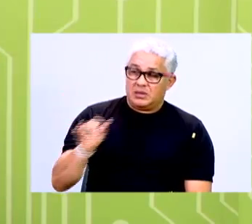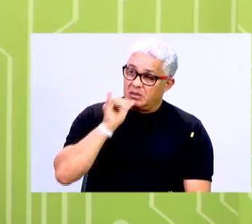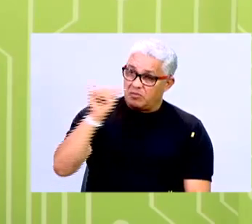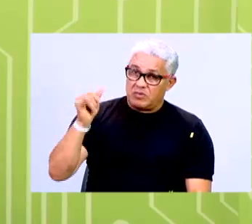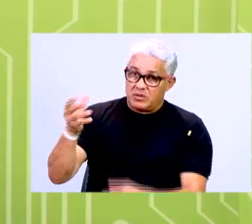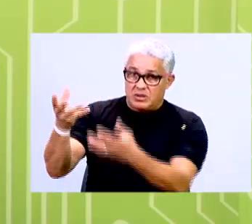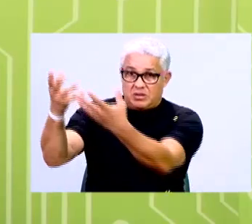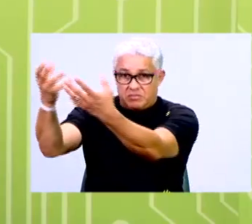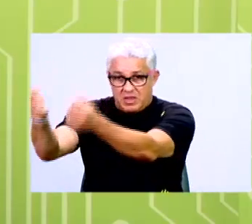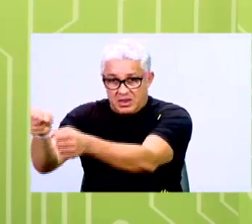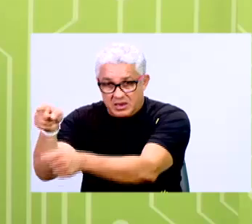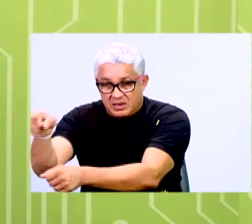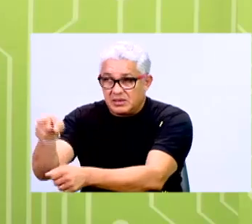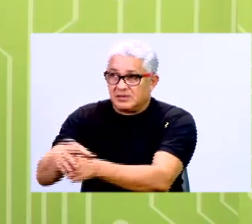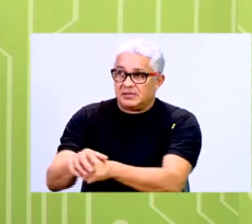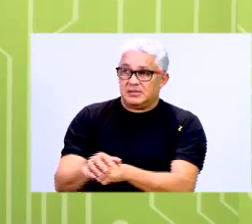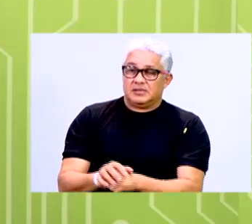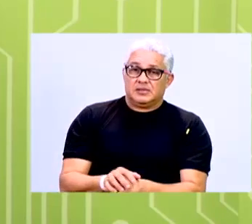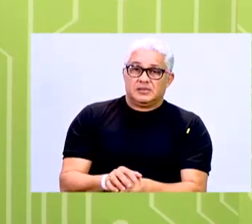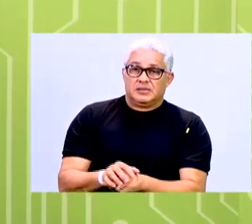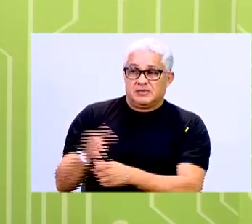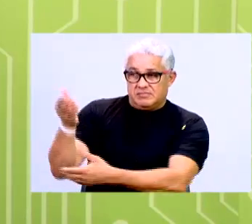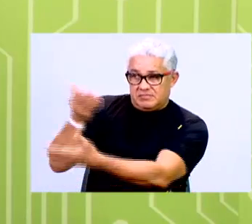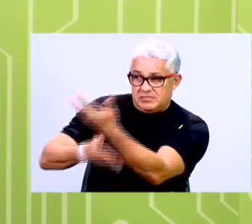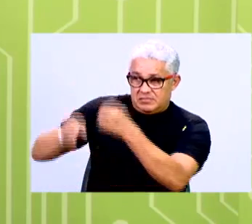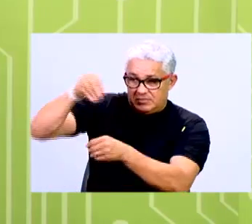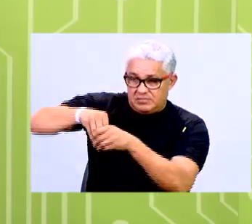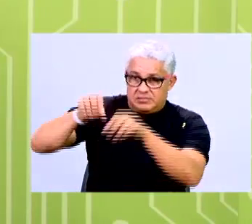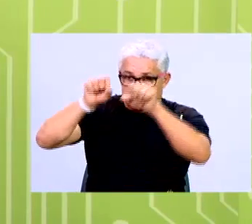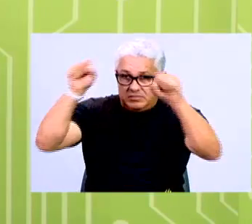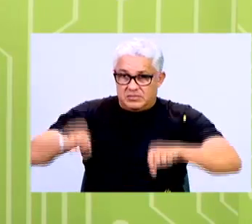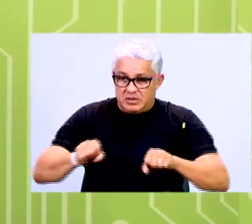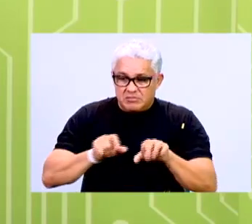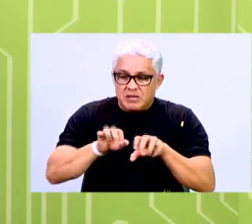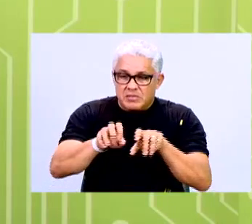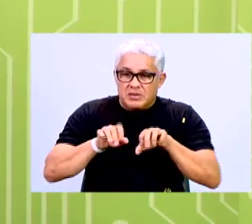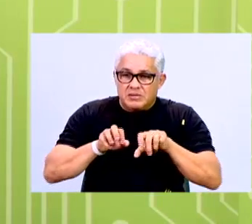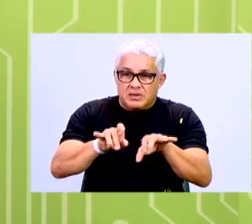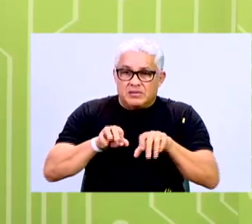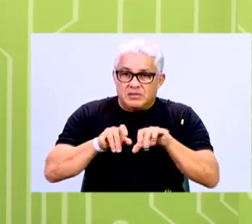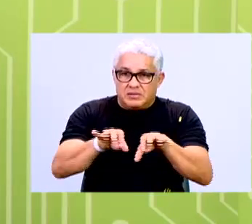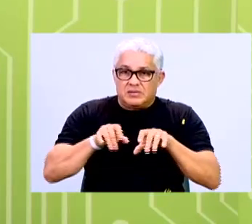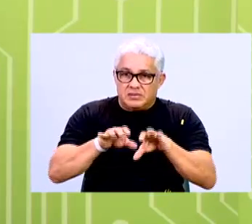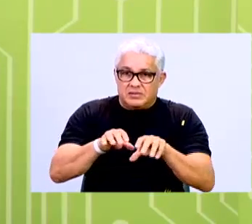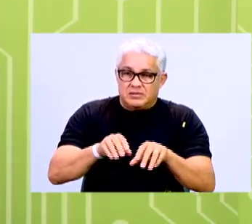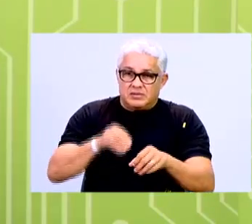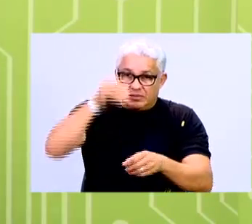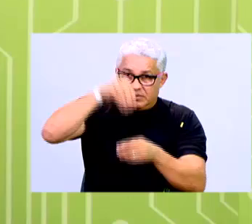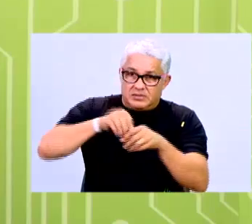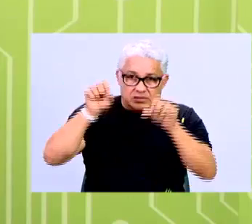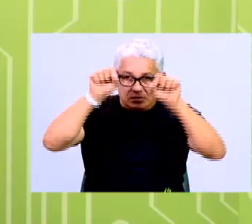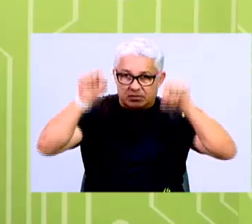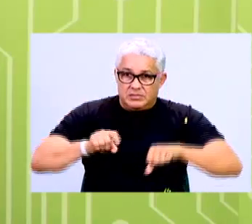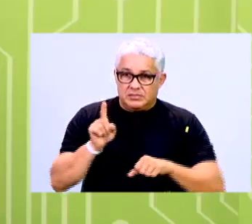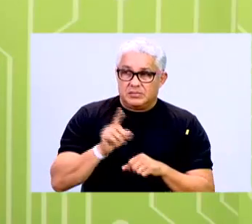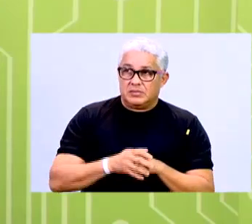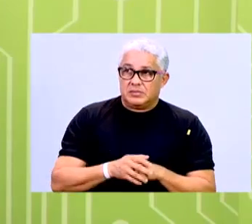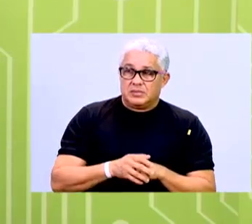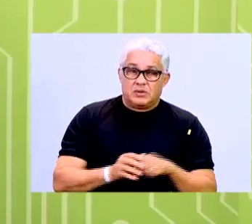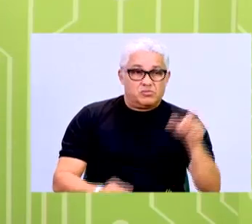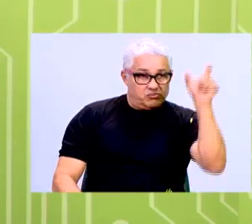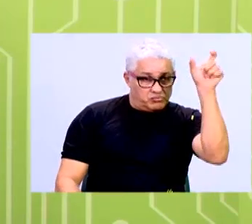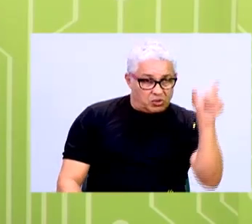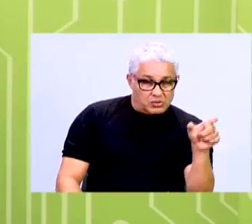do sistema, mas não está ali interagindo, digitando, dando comandos para o sistema. Ou seja, tanto o